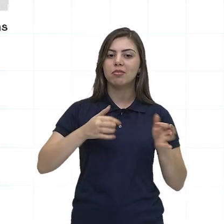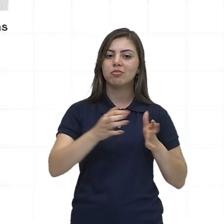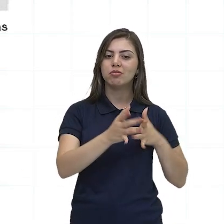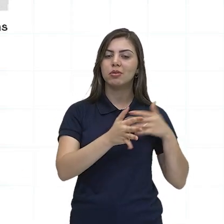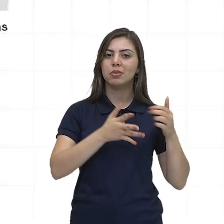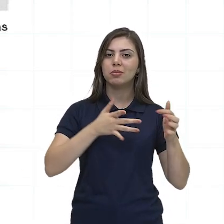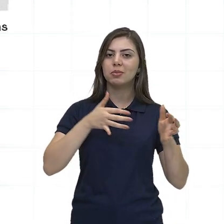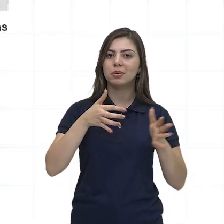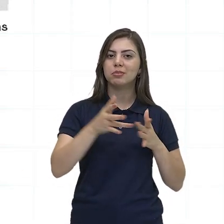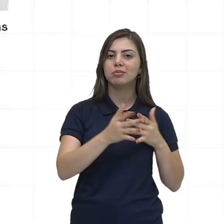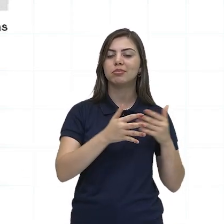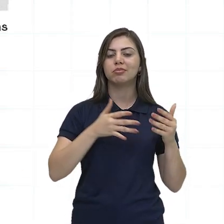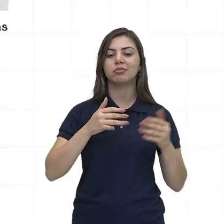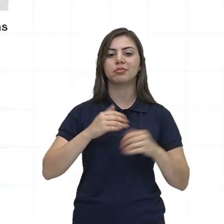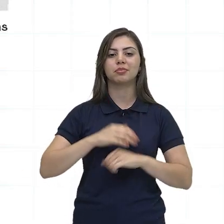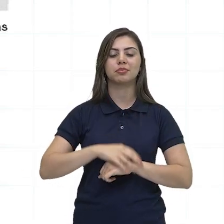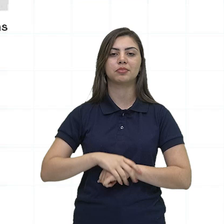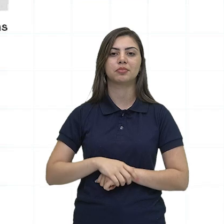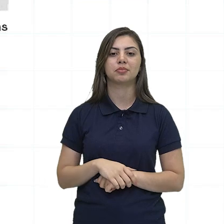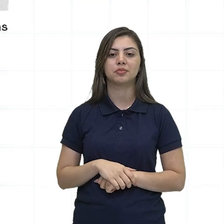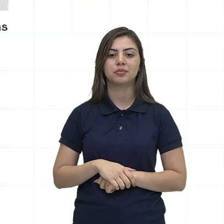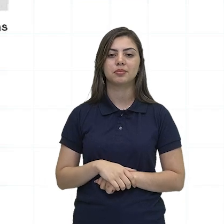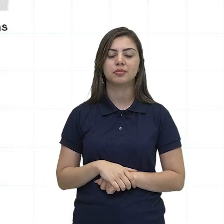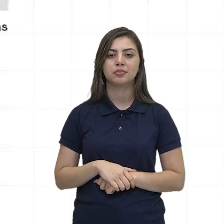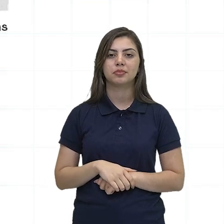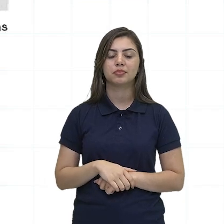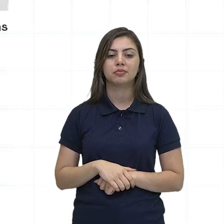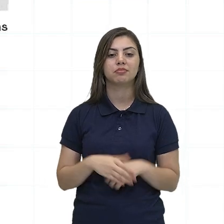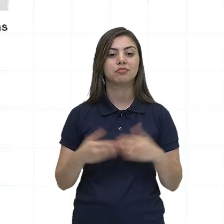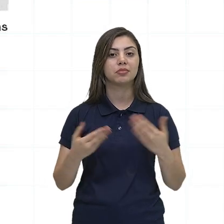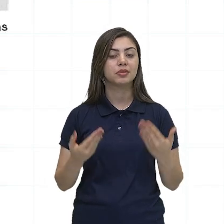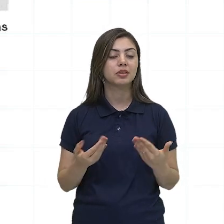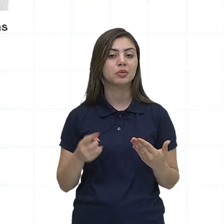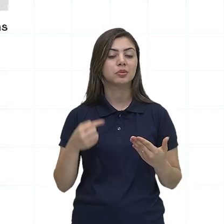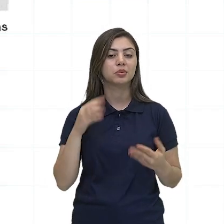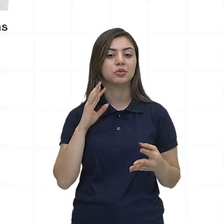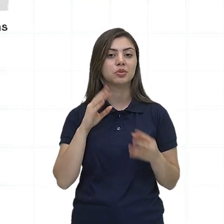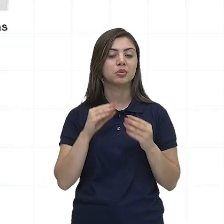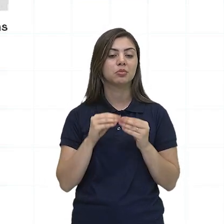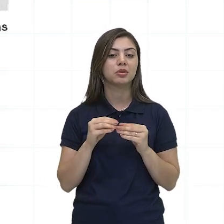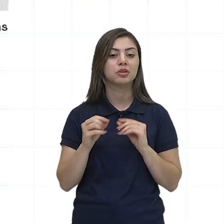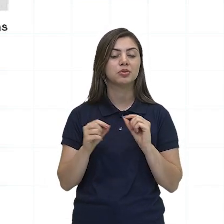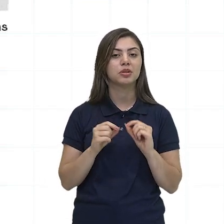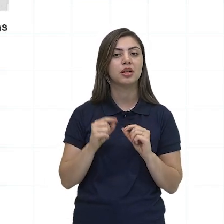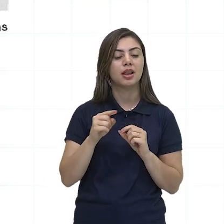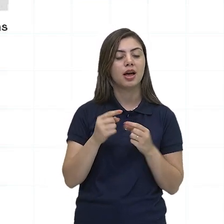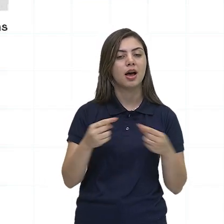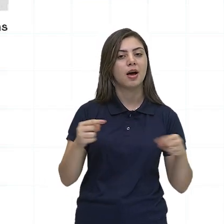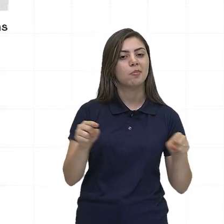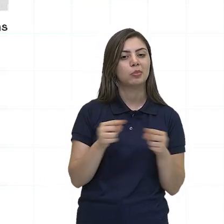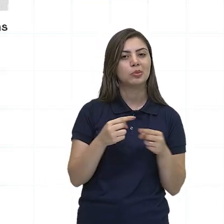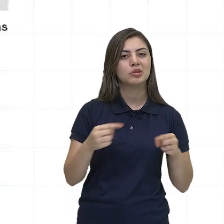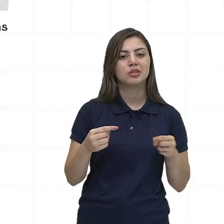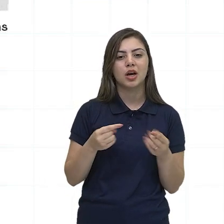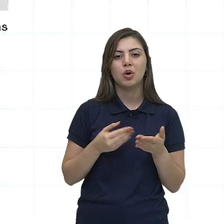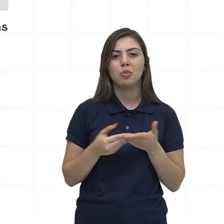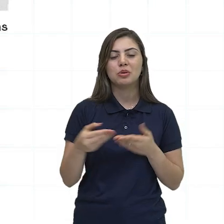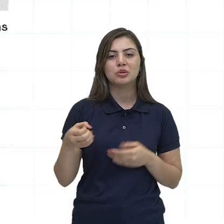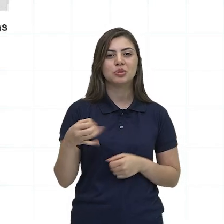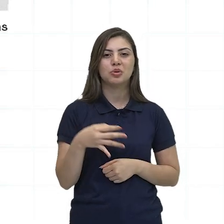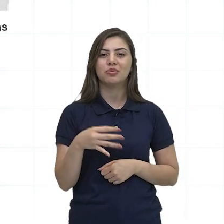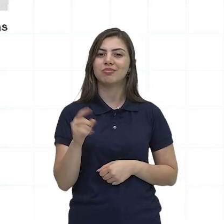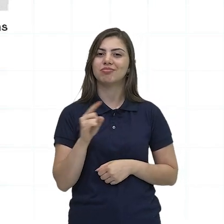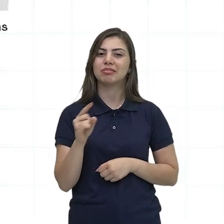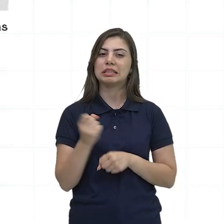estivessem tocando. E aí a gente entende também que essa relação com a música, ela já é